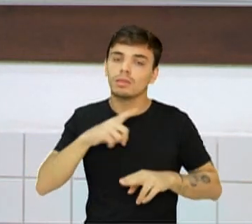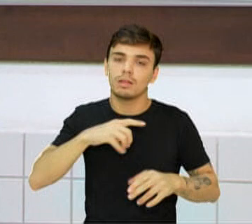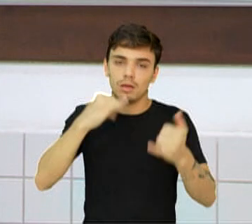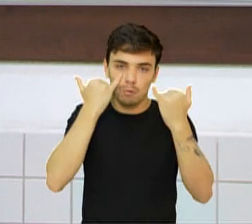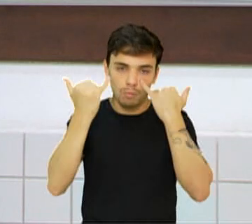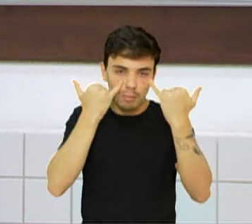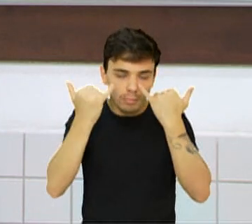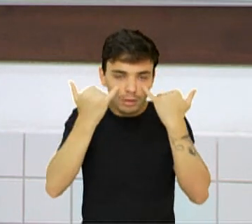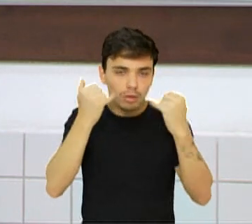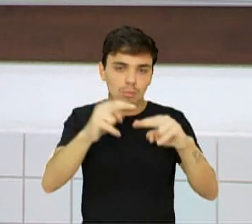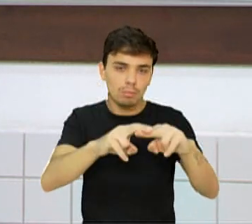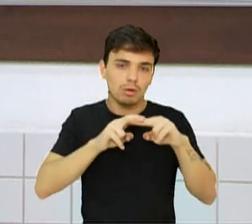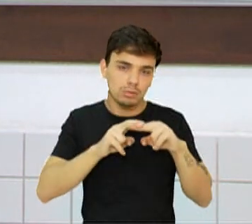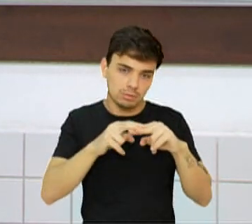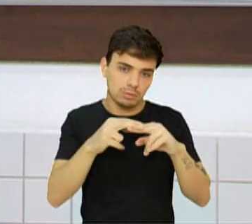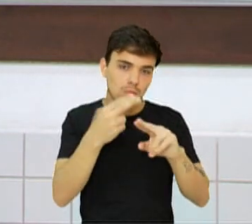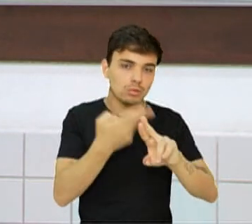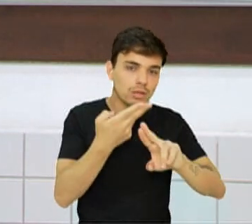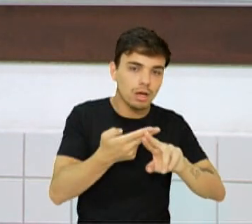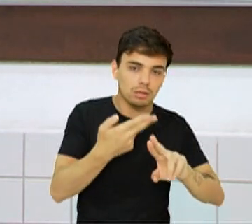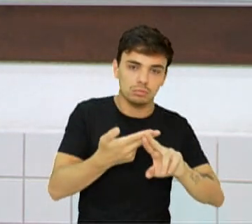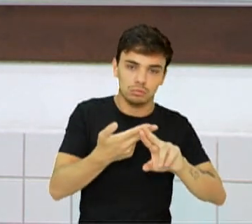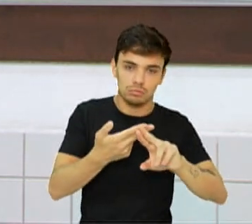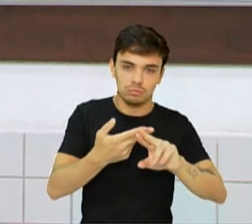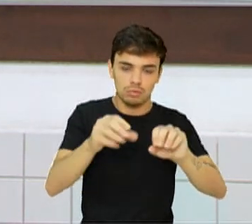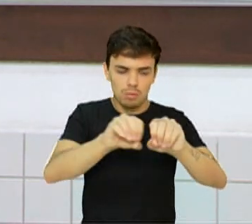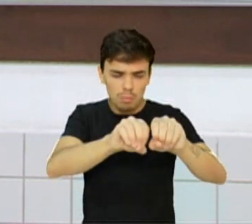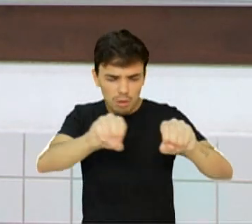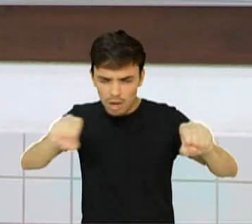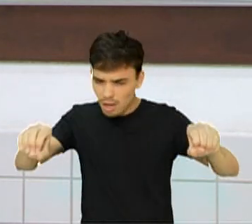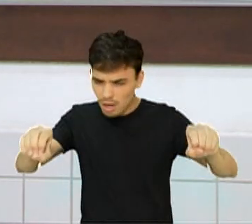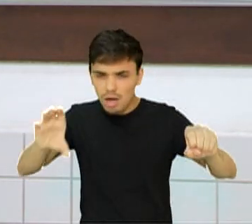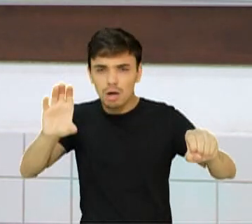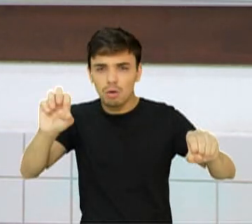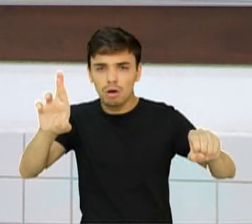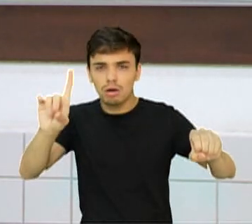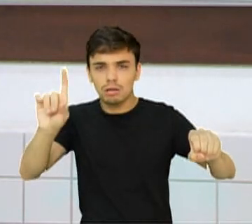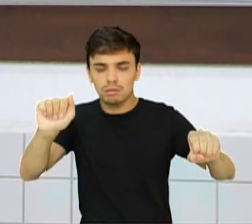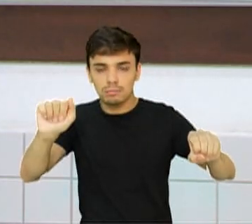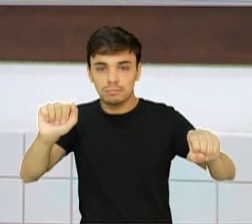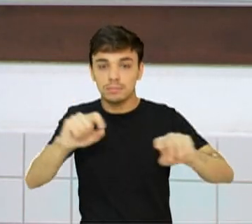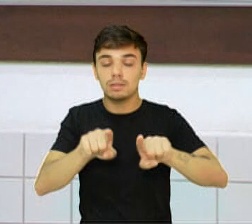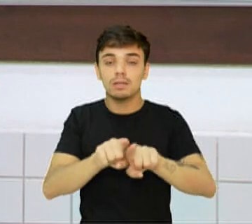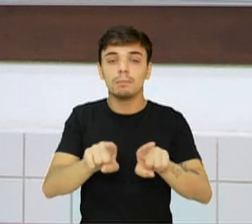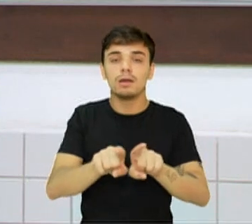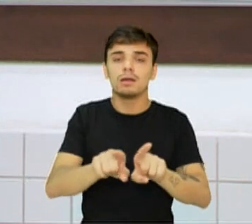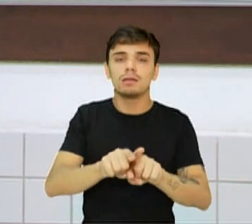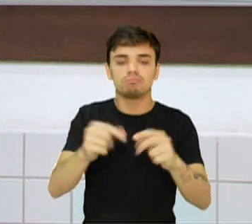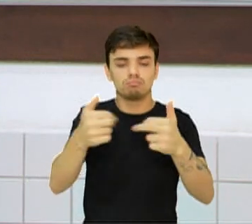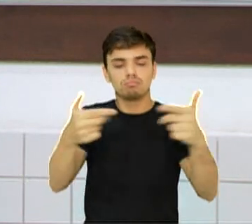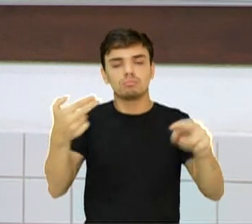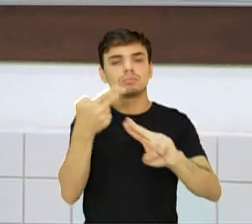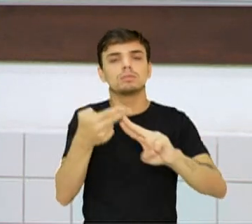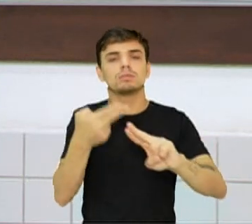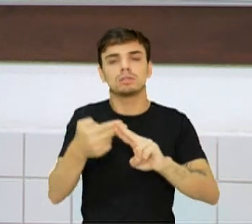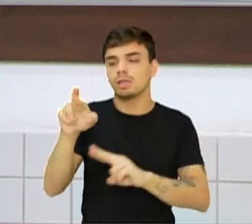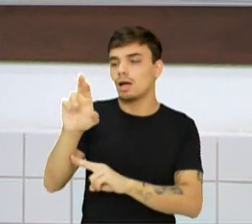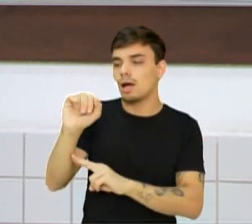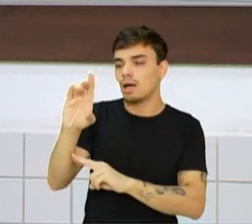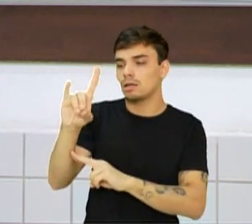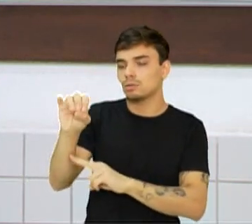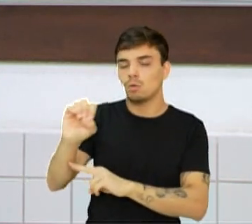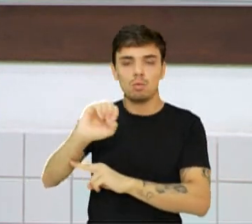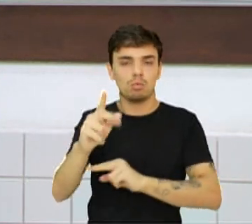através de uma corda, ok? O processo que é usado nas rádios, nas televisões,